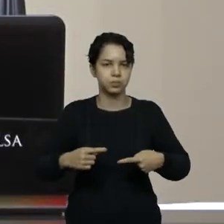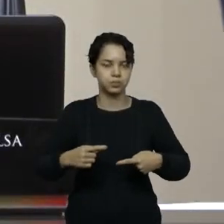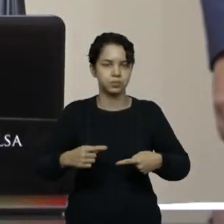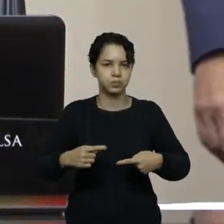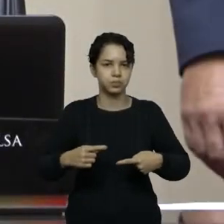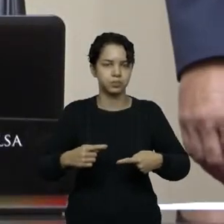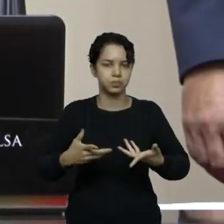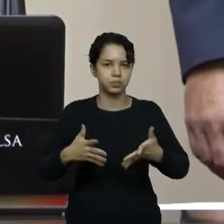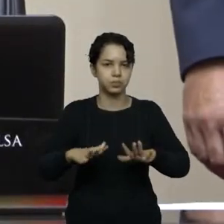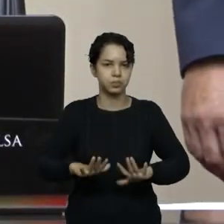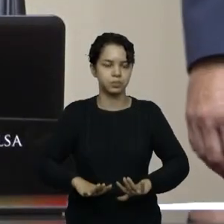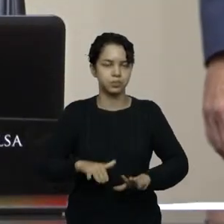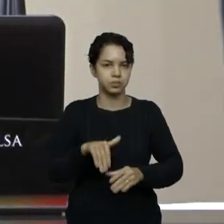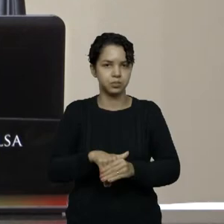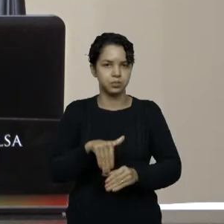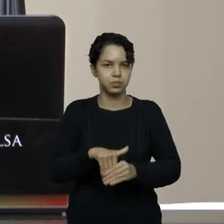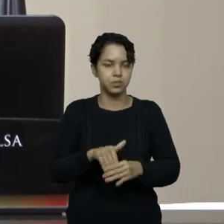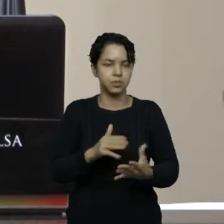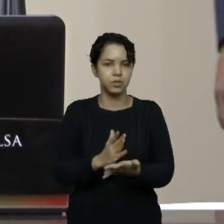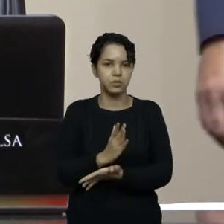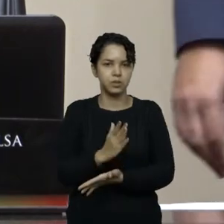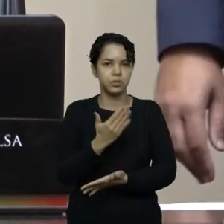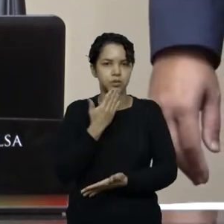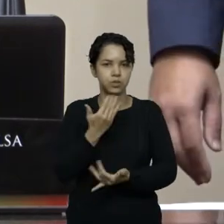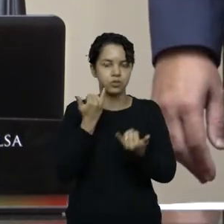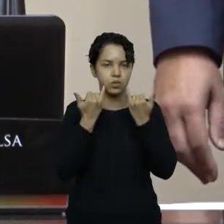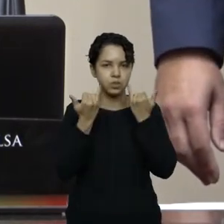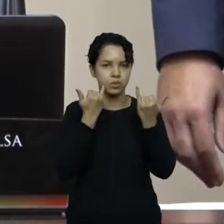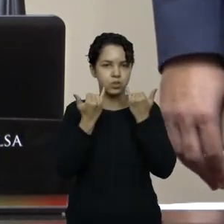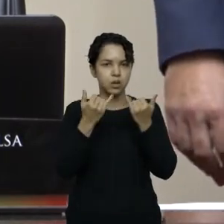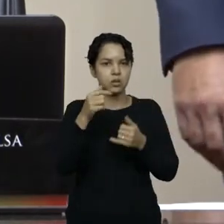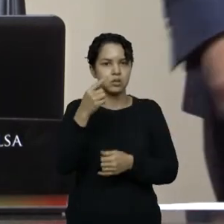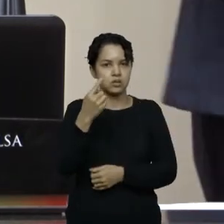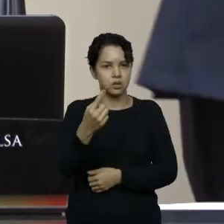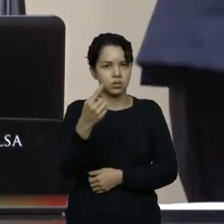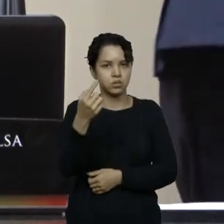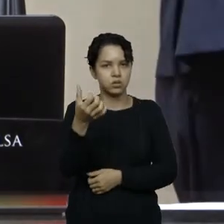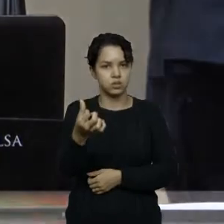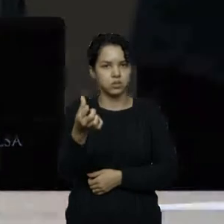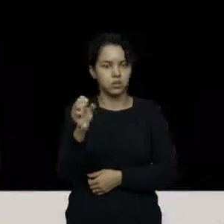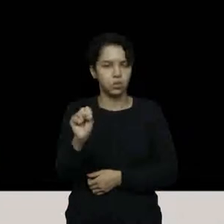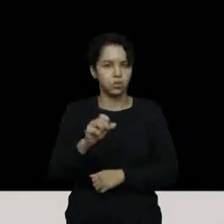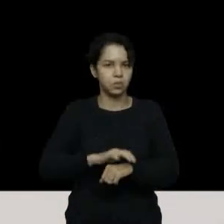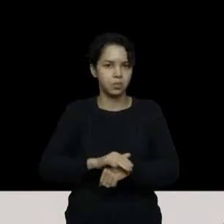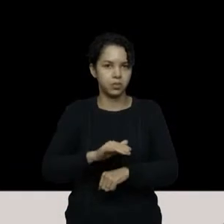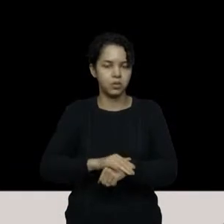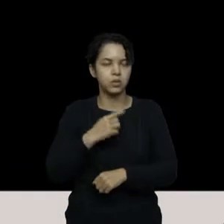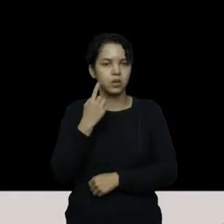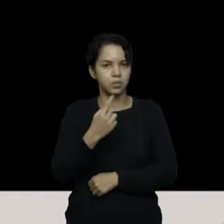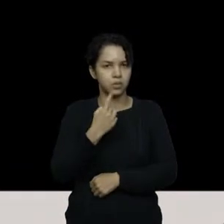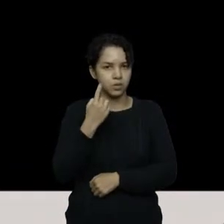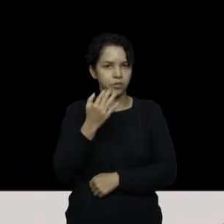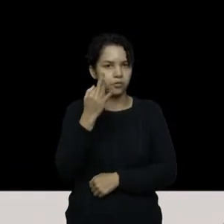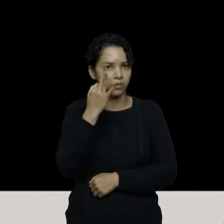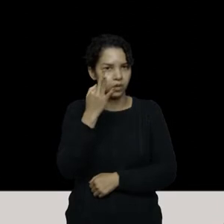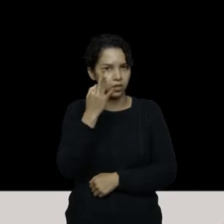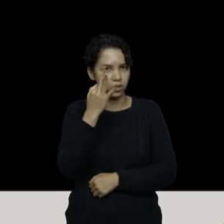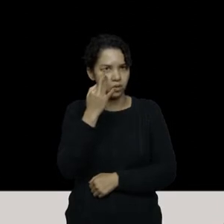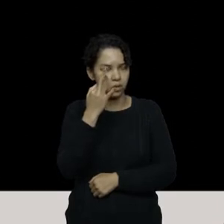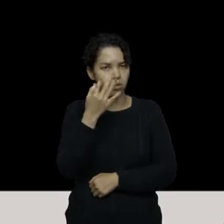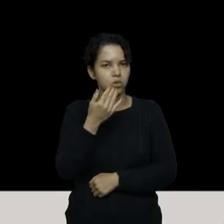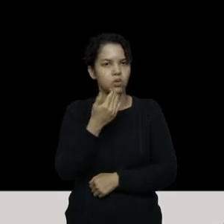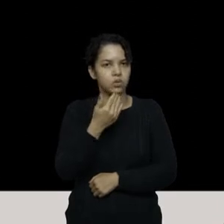Quem Queira discutir em votação aprovado pediu de informação 168 autor deputado Fernando clênio